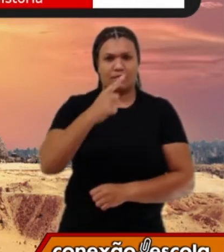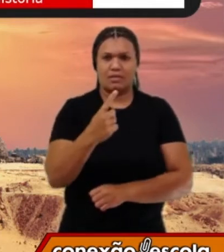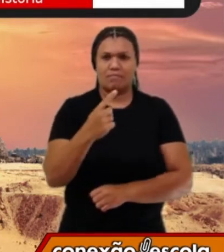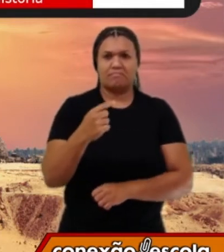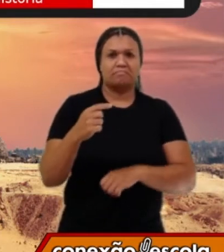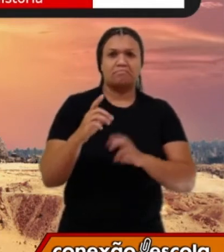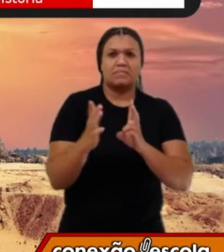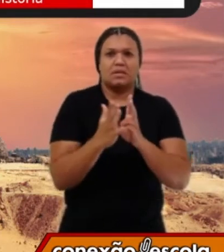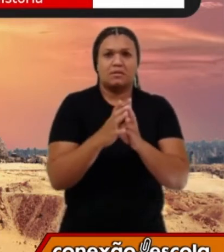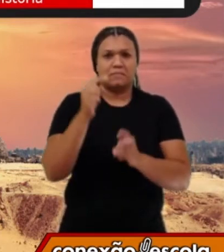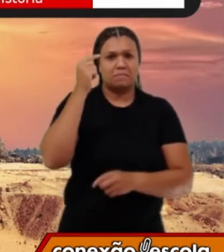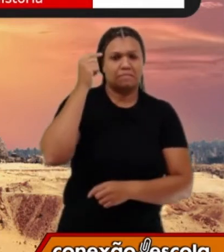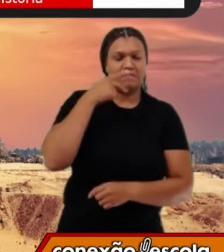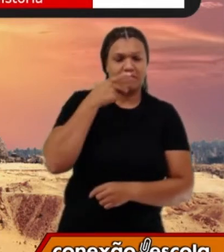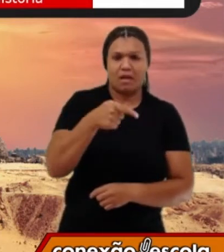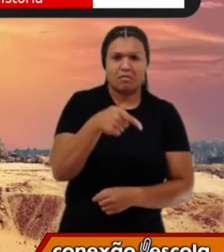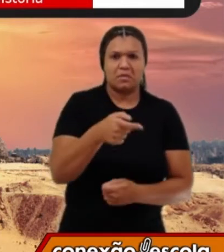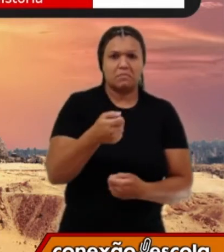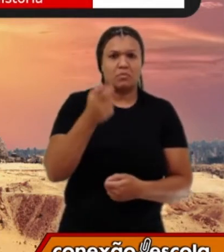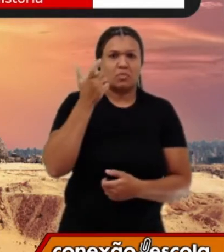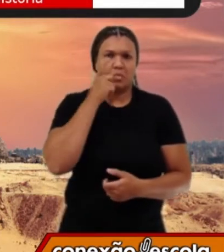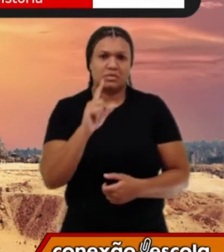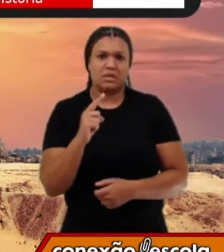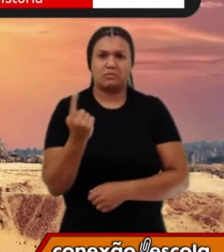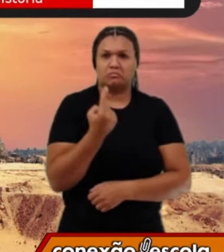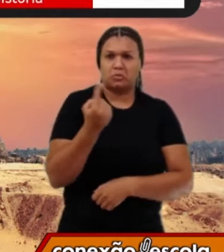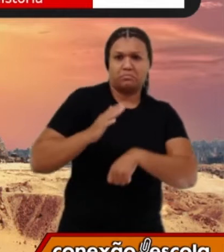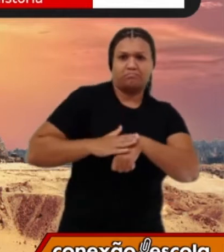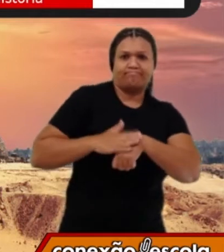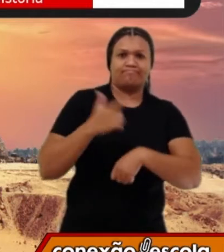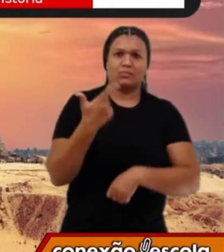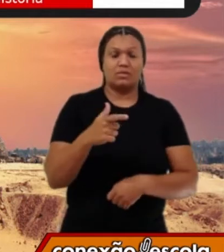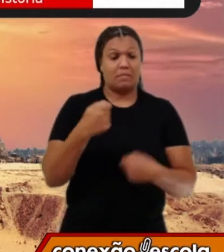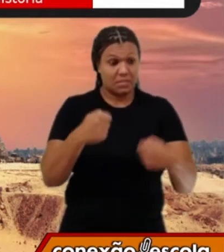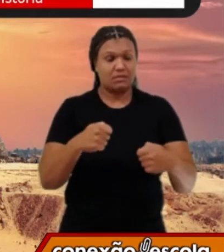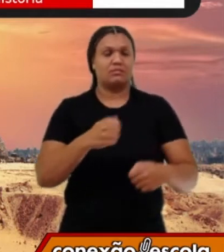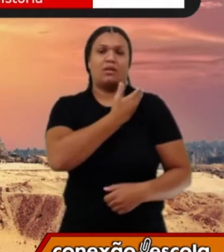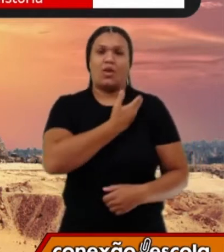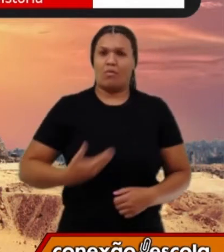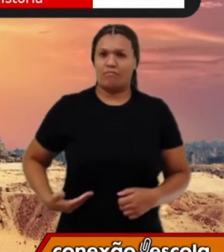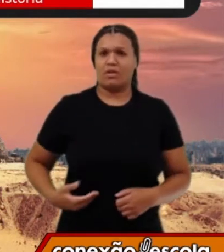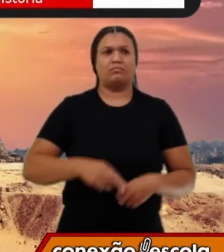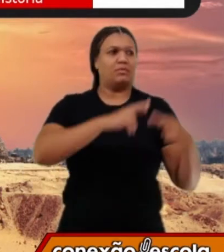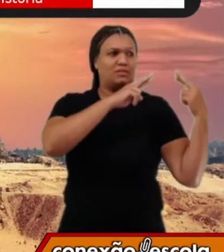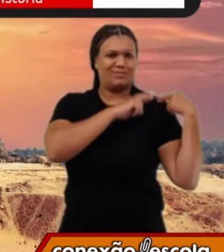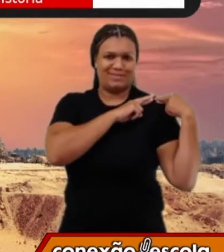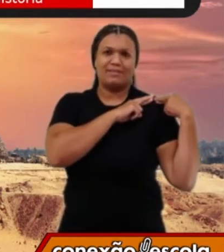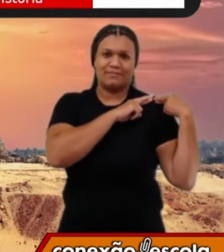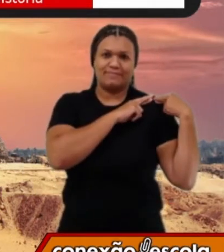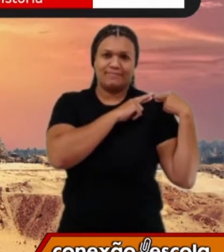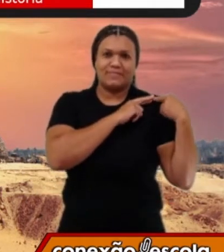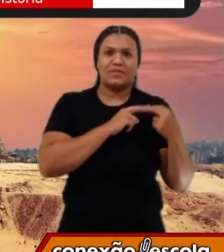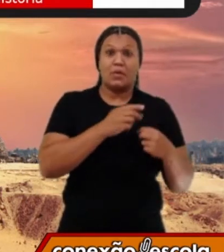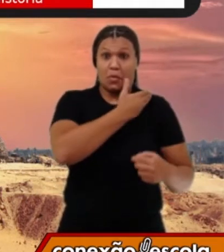incapazes, eles tinham que ficar sob a tutela do governo. O governo sendo responsáveis. O governo acreditava que eles não